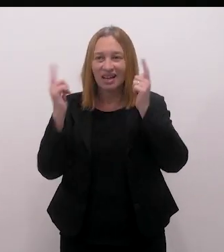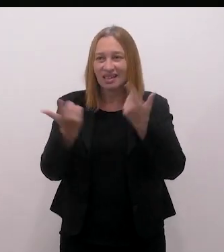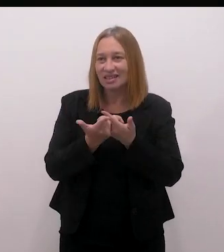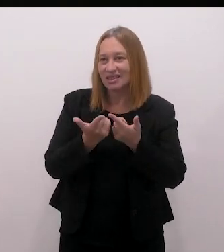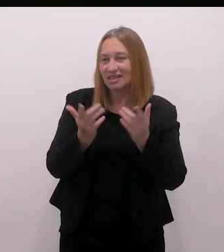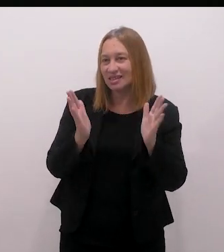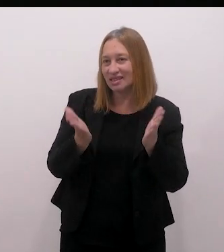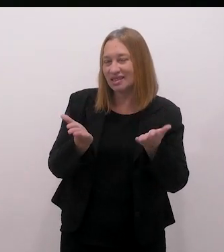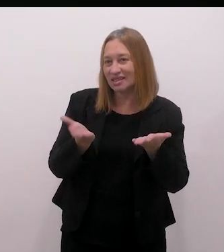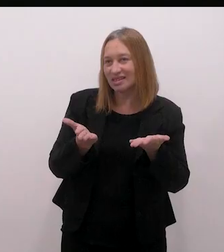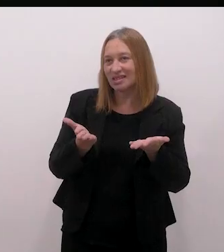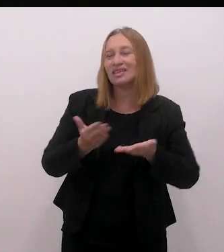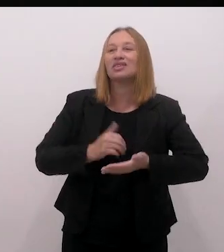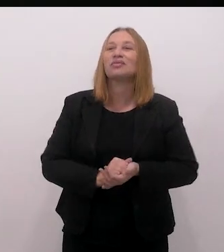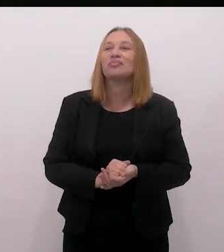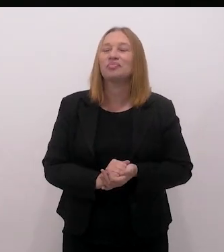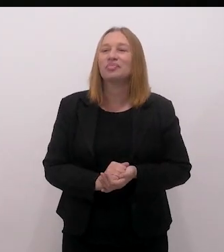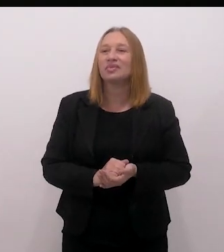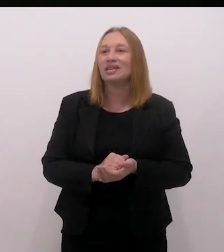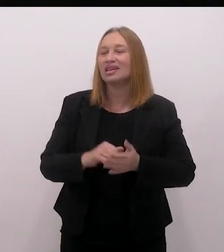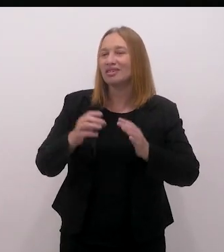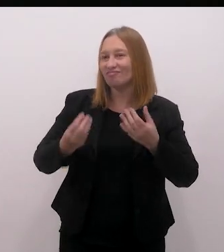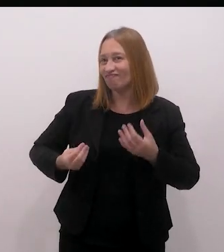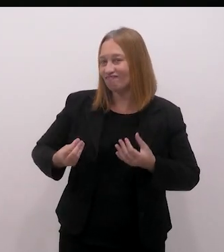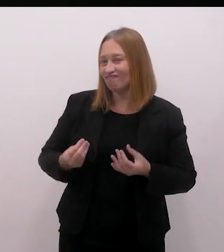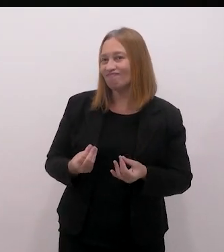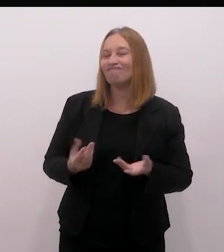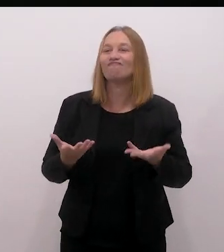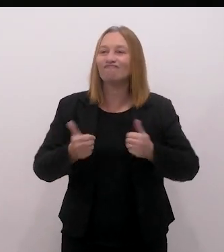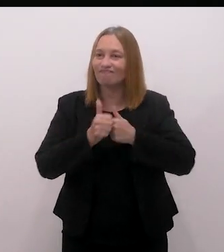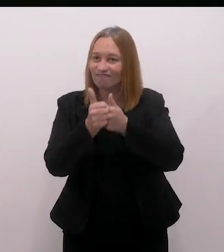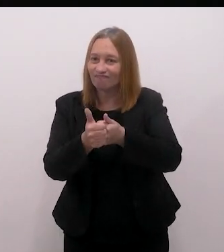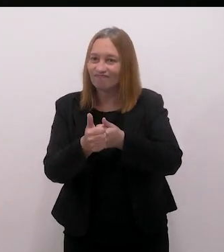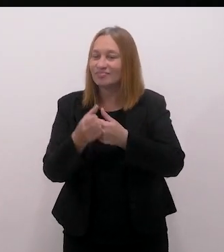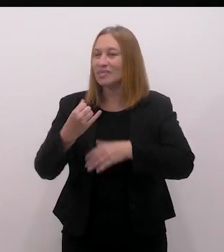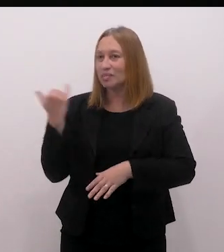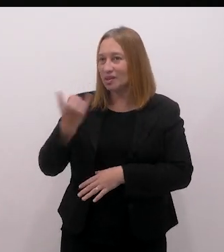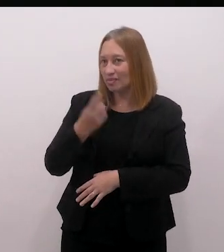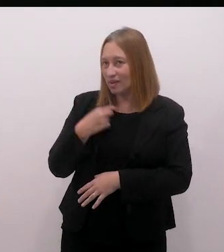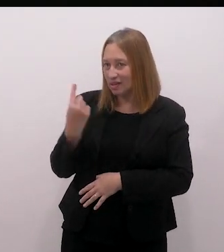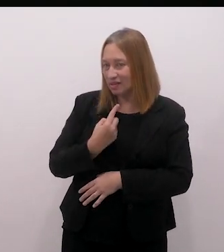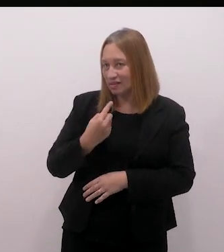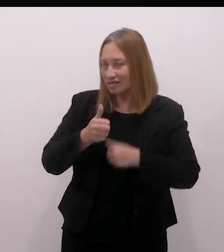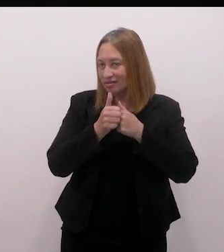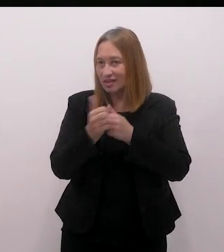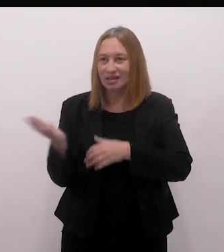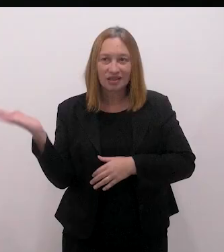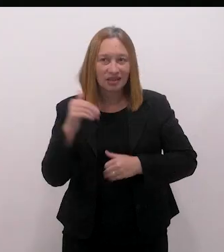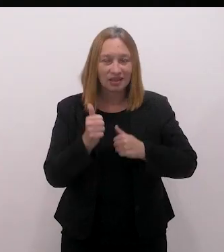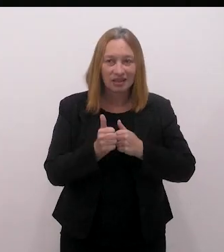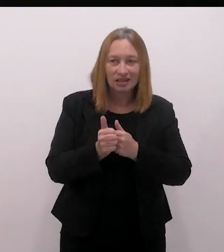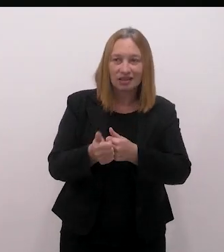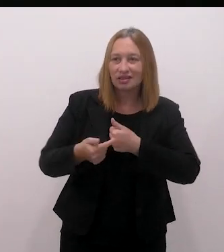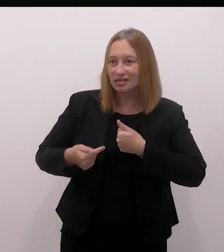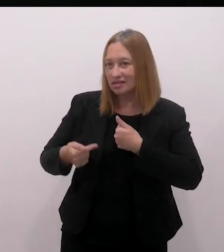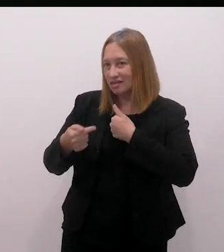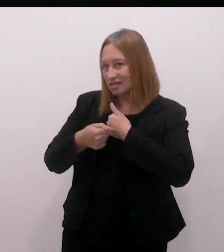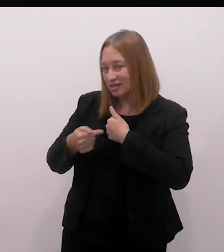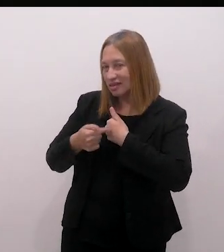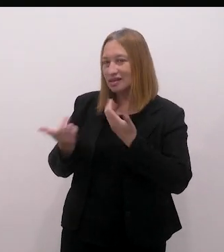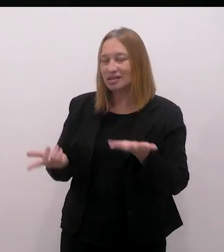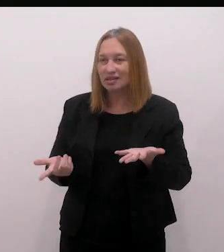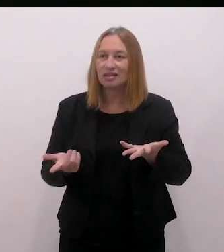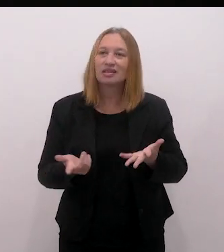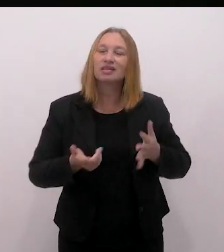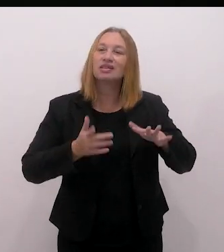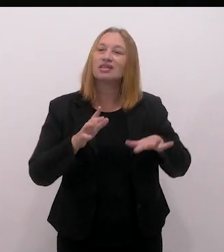Alerj Revista dessa semana. Super obrigada pela sua audiência, pela sua companhia, muito importante para nós. Segue a gente nas redes sociais,